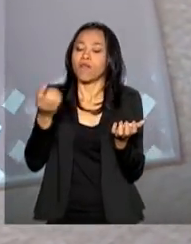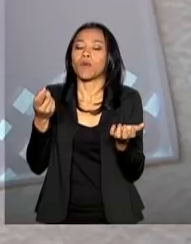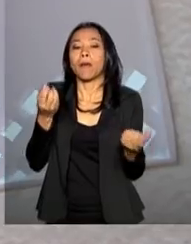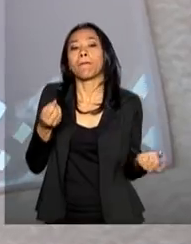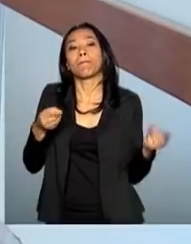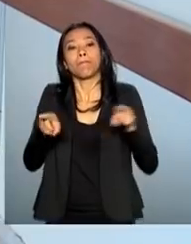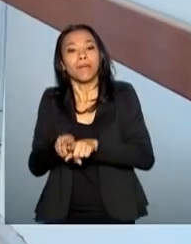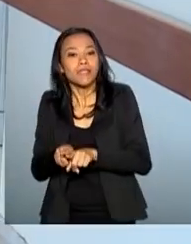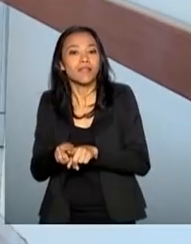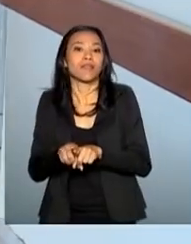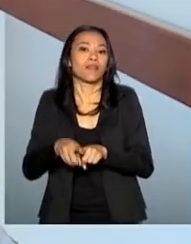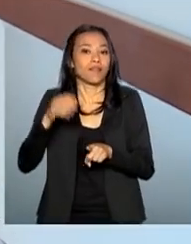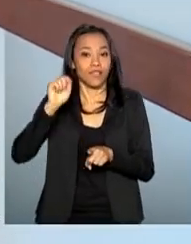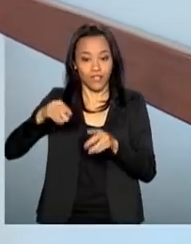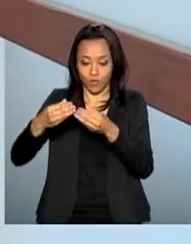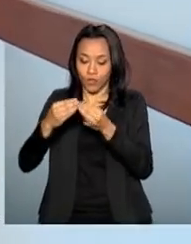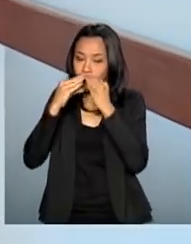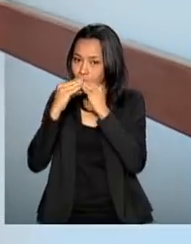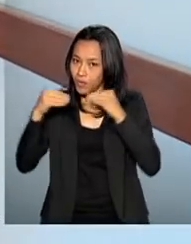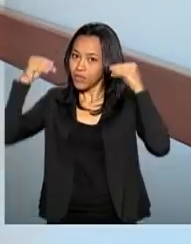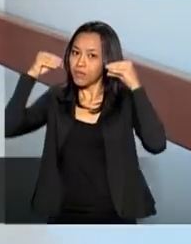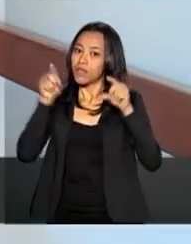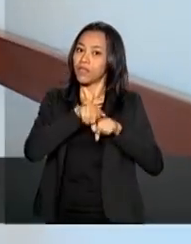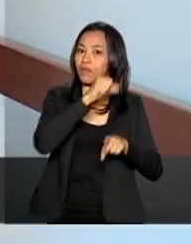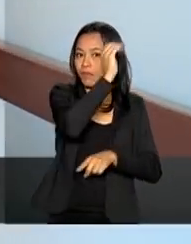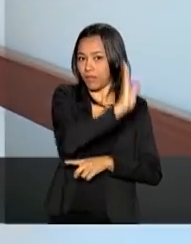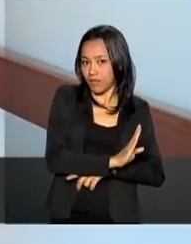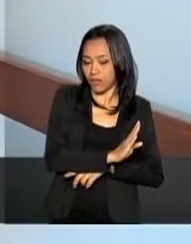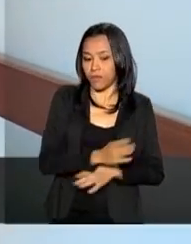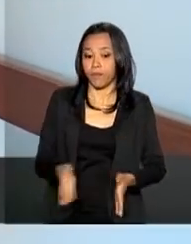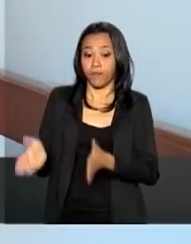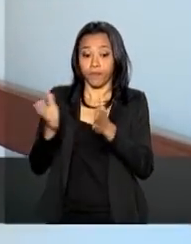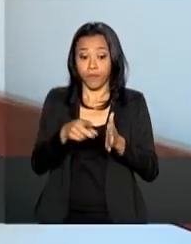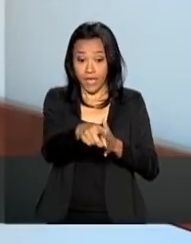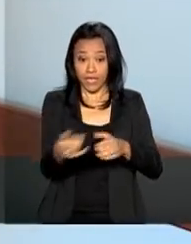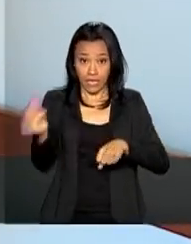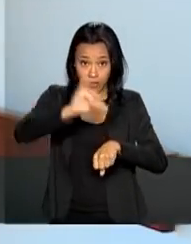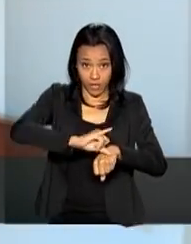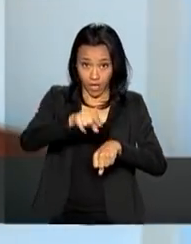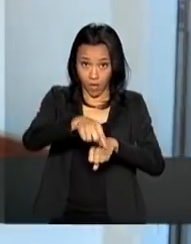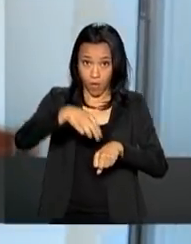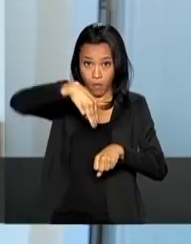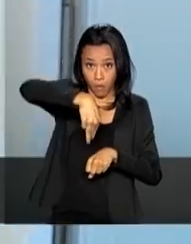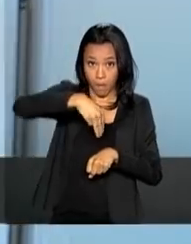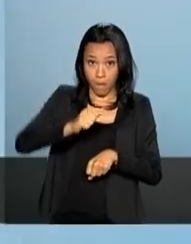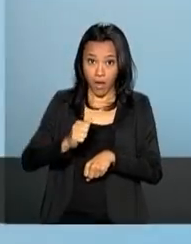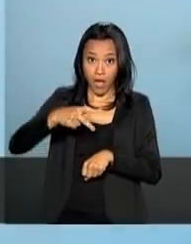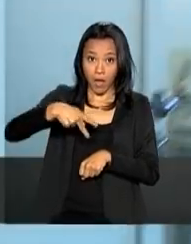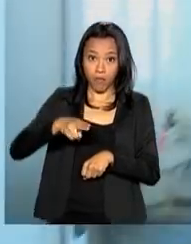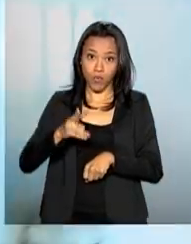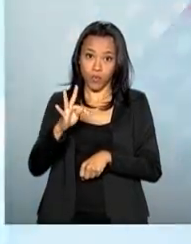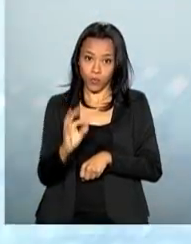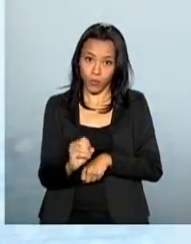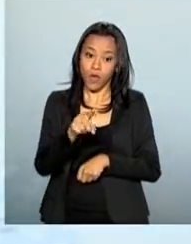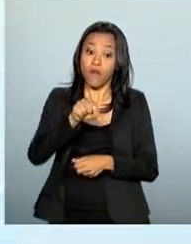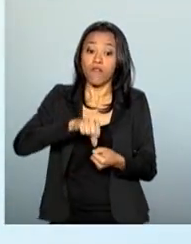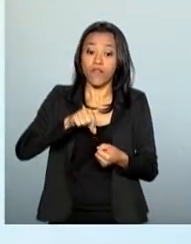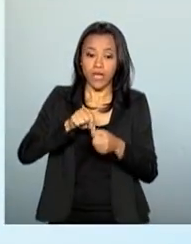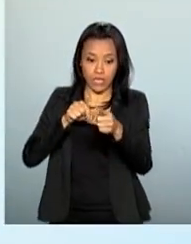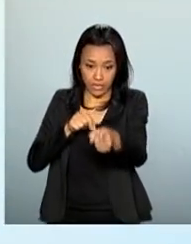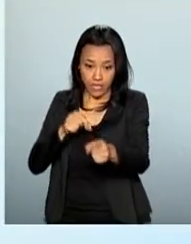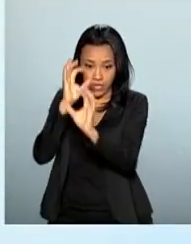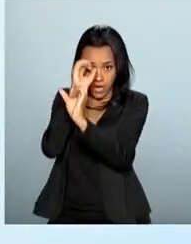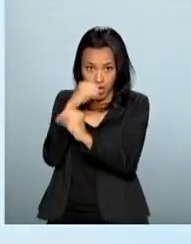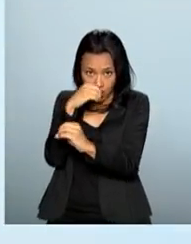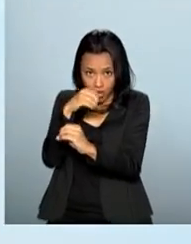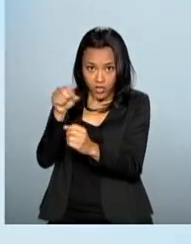e Brasil. Aqui no Hospital Geral de Mavalane, um bairro da capital Maputo, o Brasil apoiou a estruturação desse laboratório de